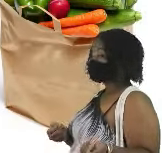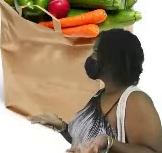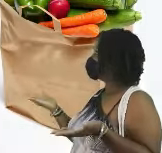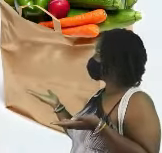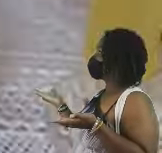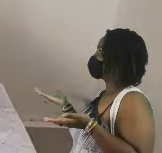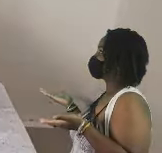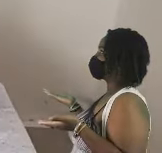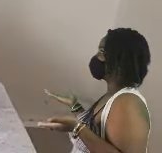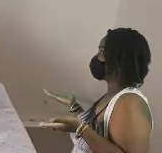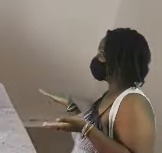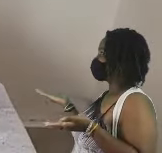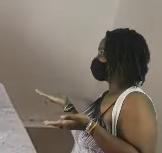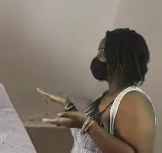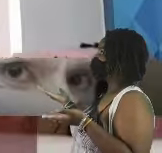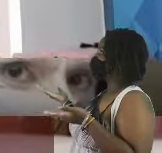Tivemos dicas e cuidados.